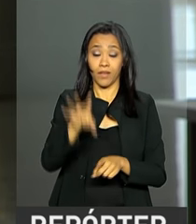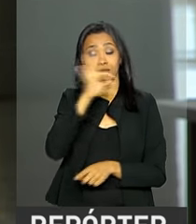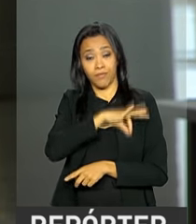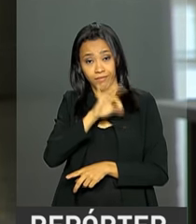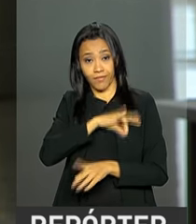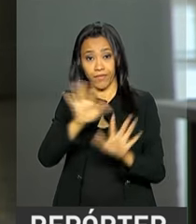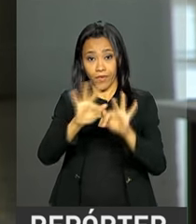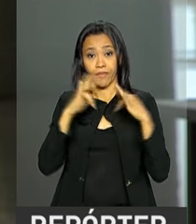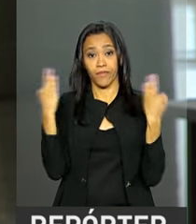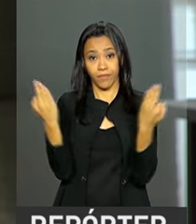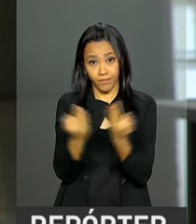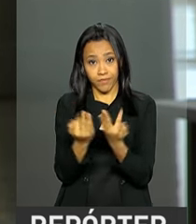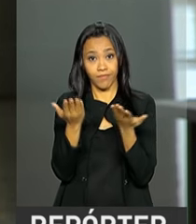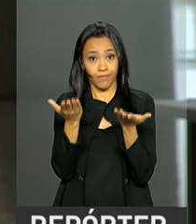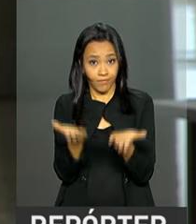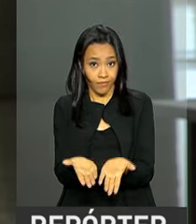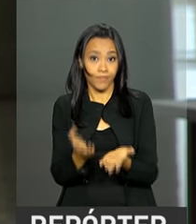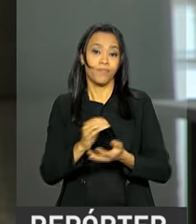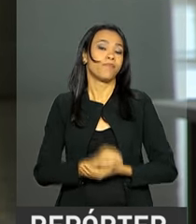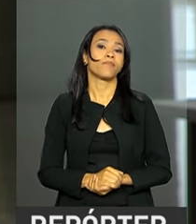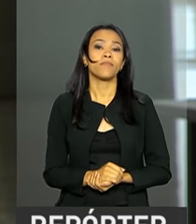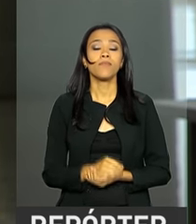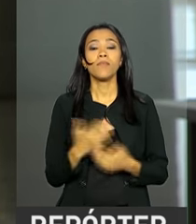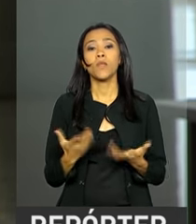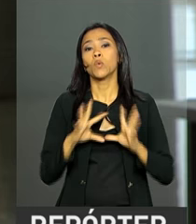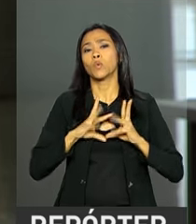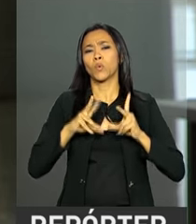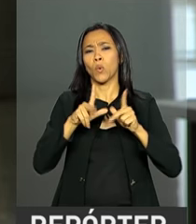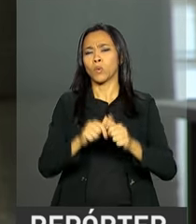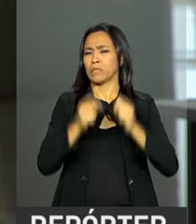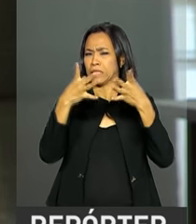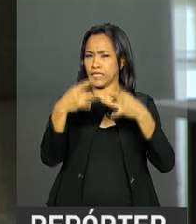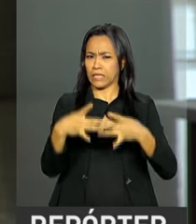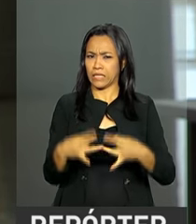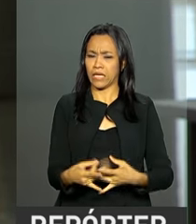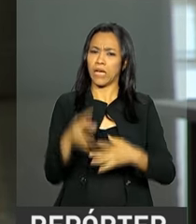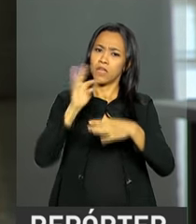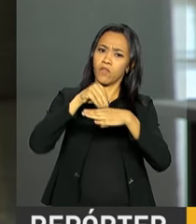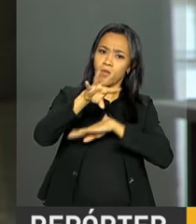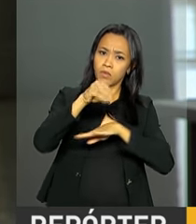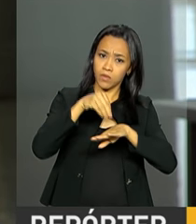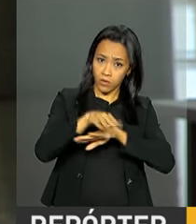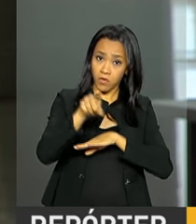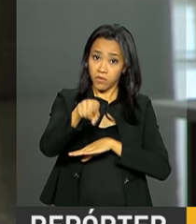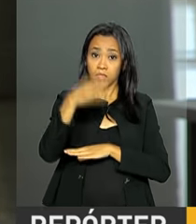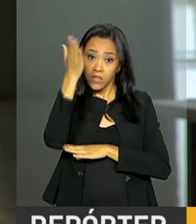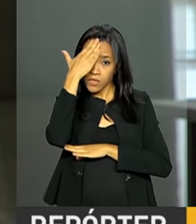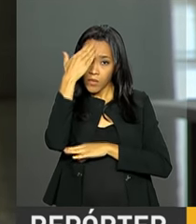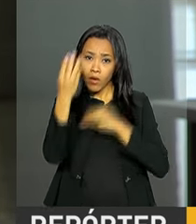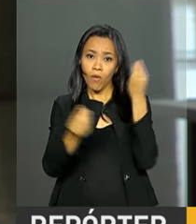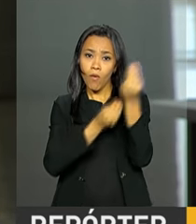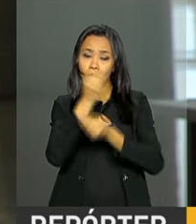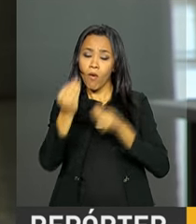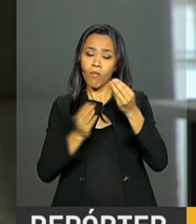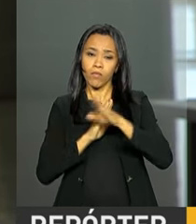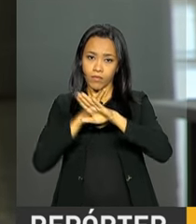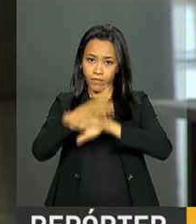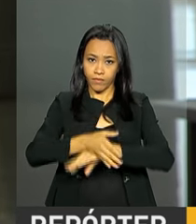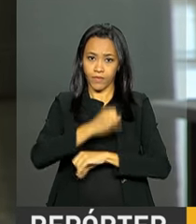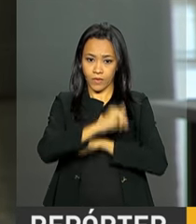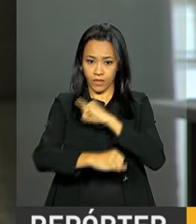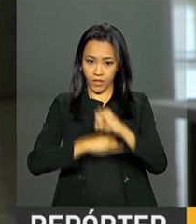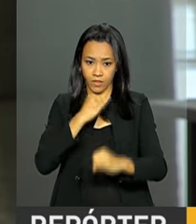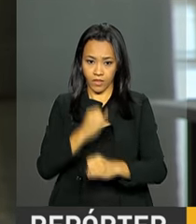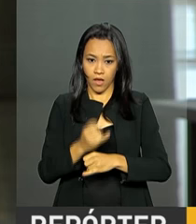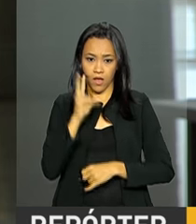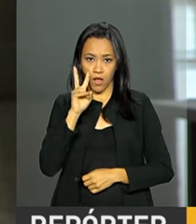socioeconômica do candidato e da sua família. Todos os detalhes, todas as informações sobre essa seleção estão disponíveis no site do